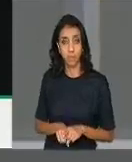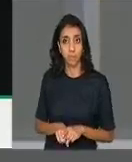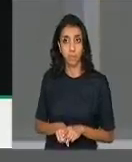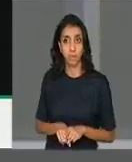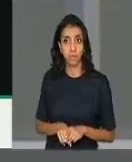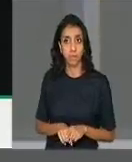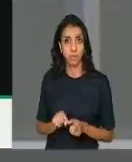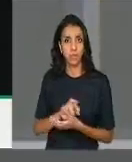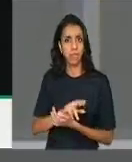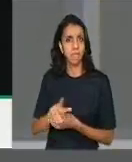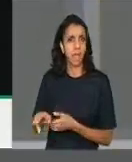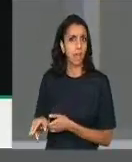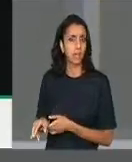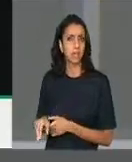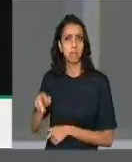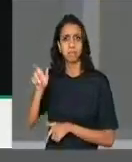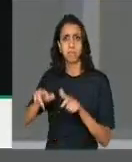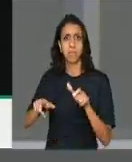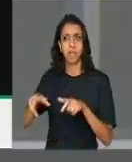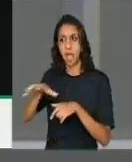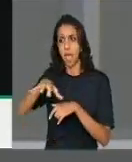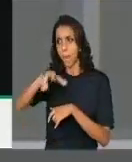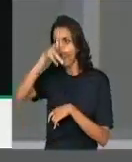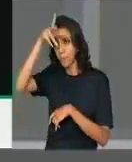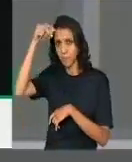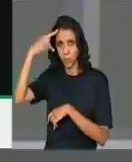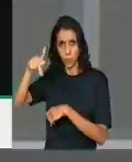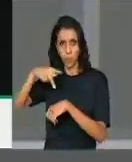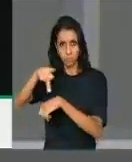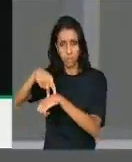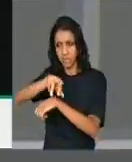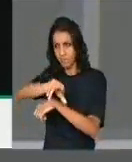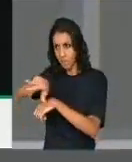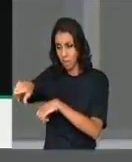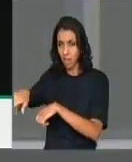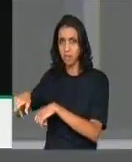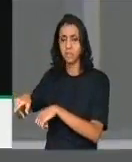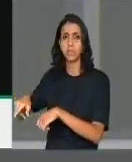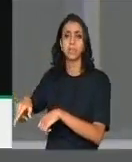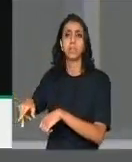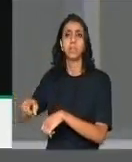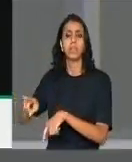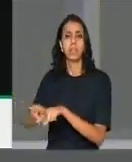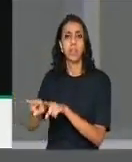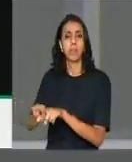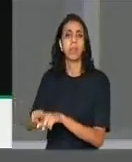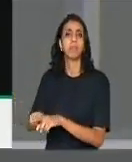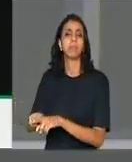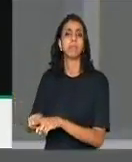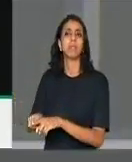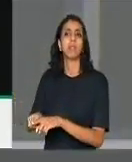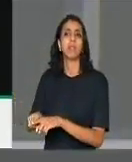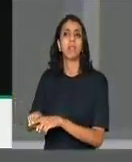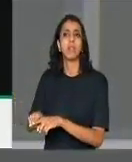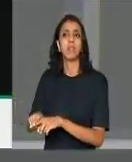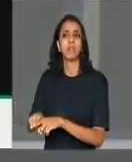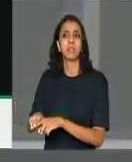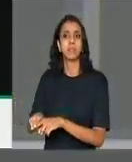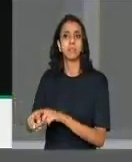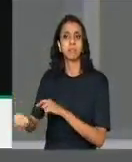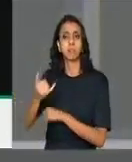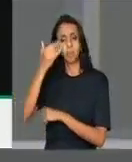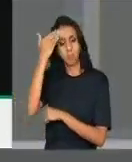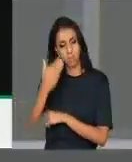várias prefeituras desses países e do própria Câmara Federal.